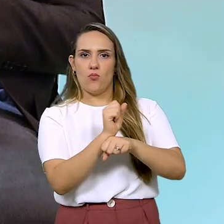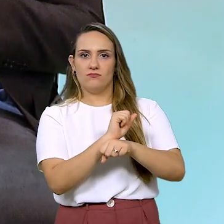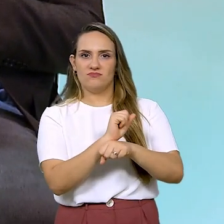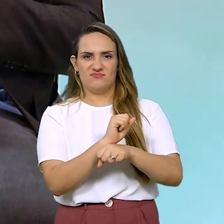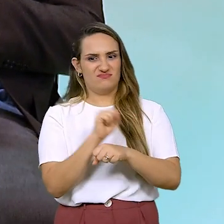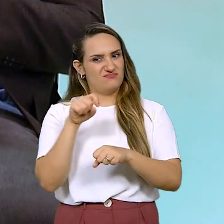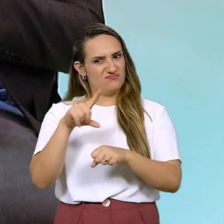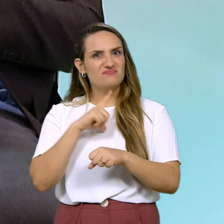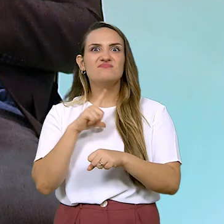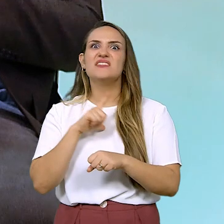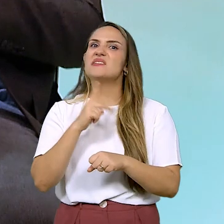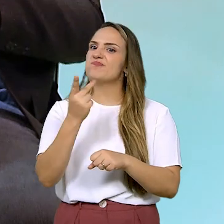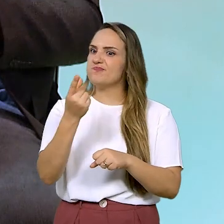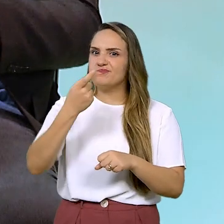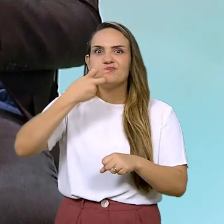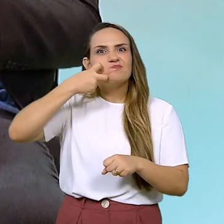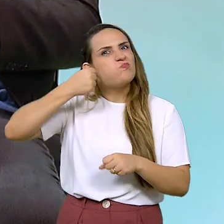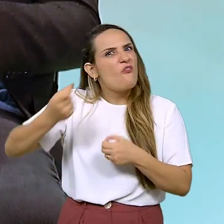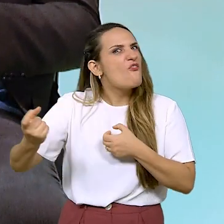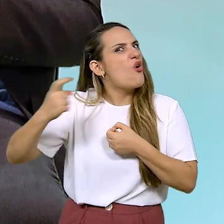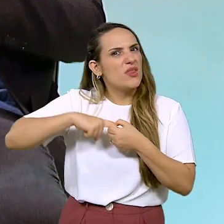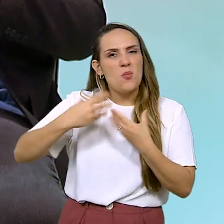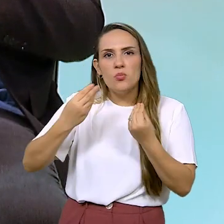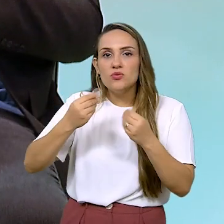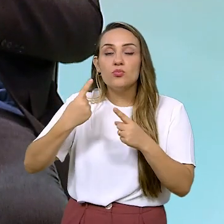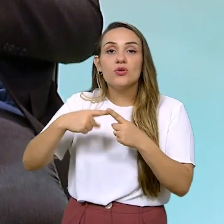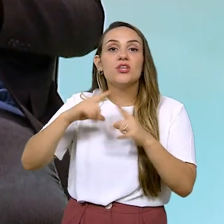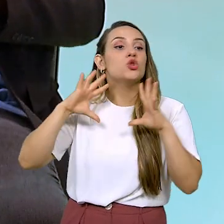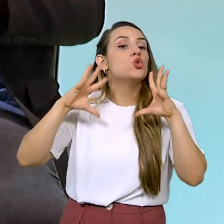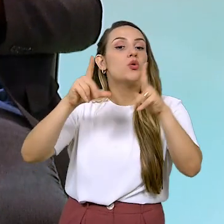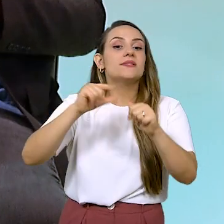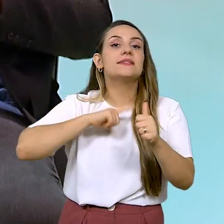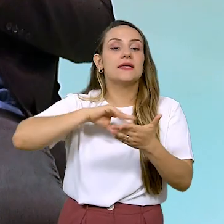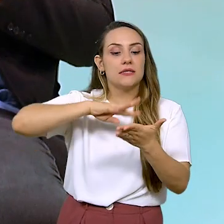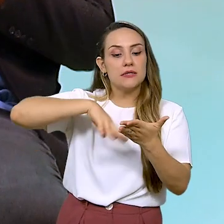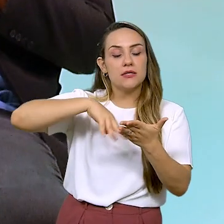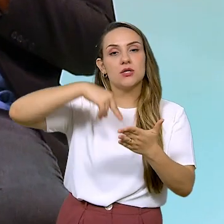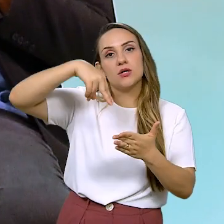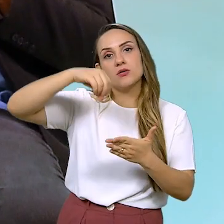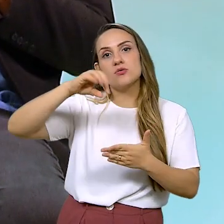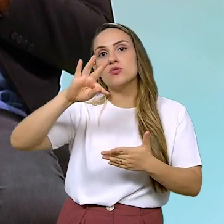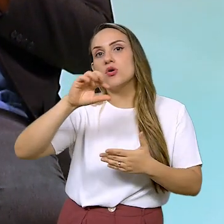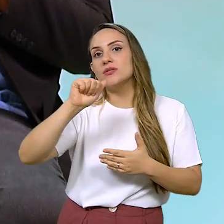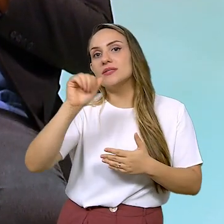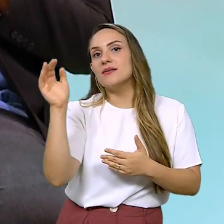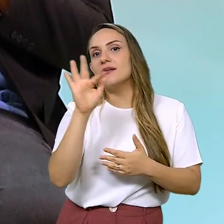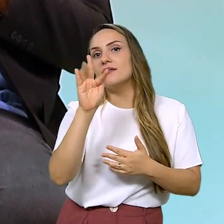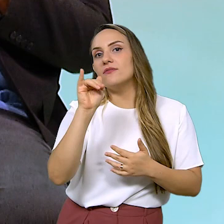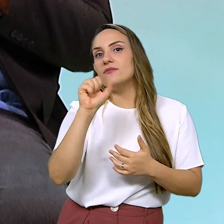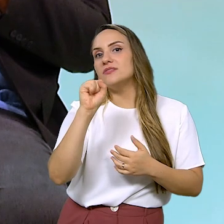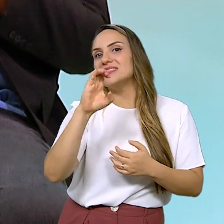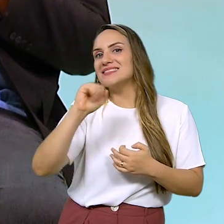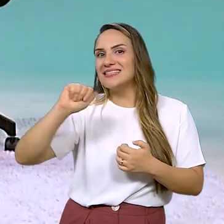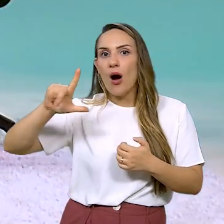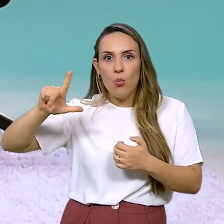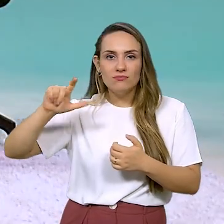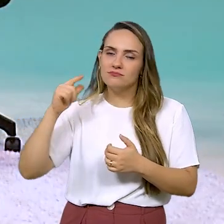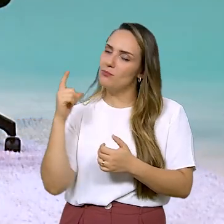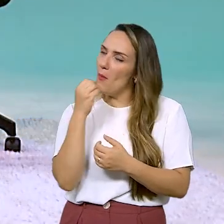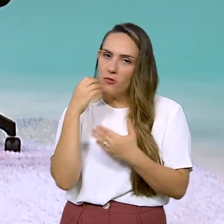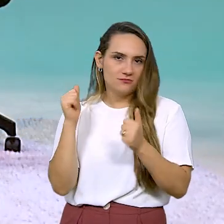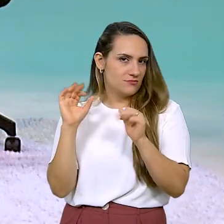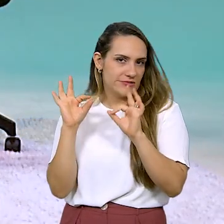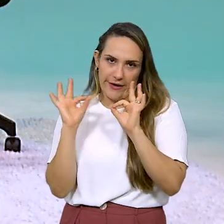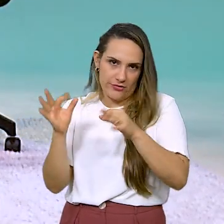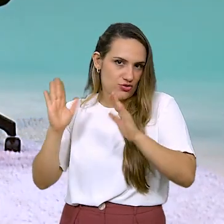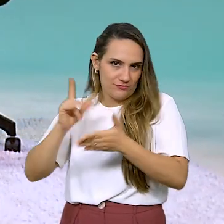alto, porque todas trabalham com nota fiscal. Então, muitas vezes, uma dificuldade que nós temos é justamente isso. Muitos comerciantes acabam